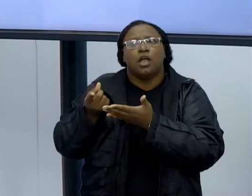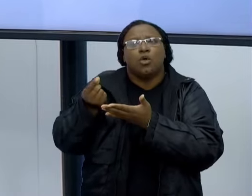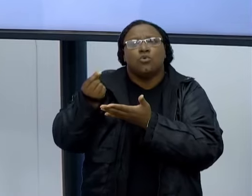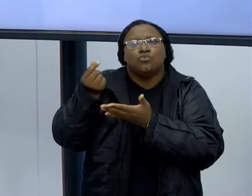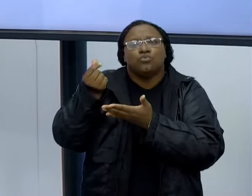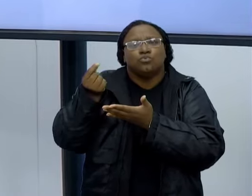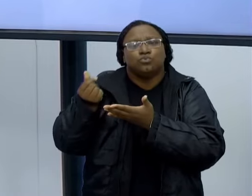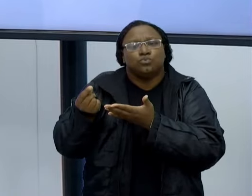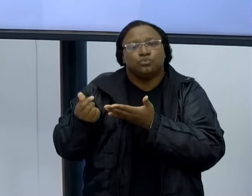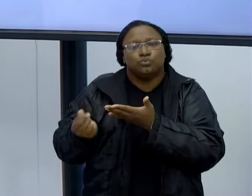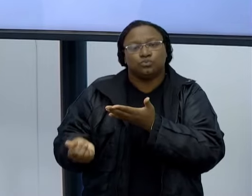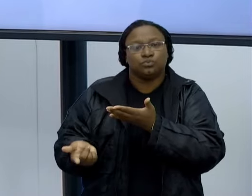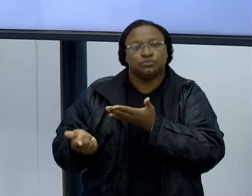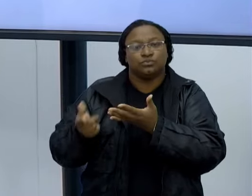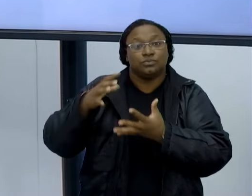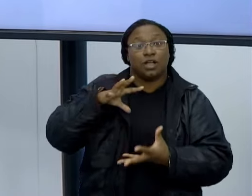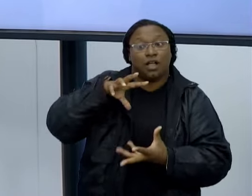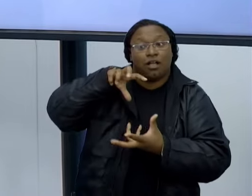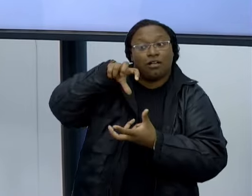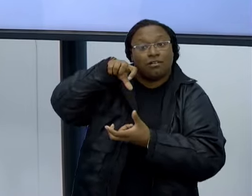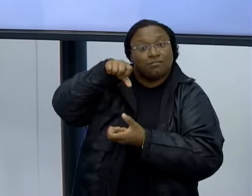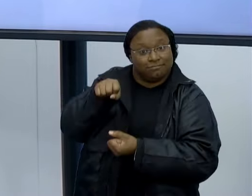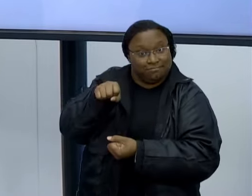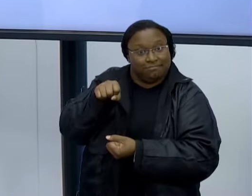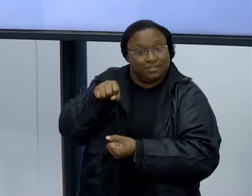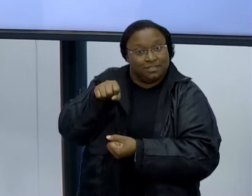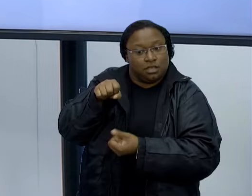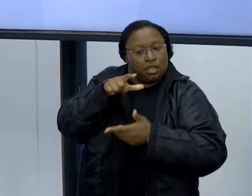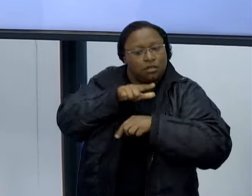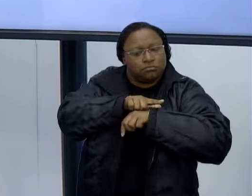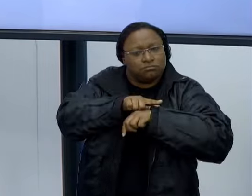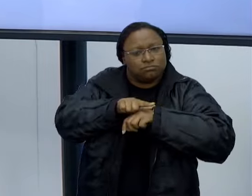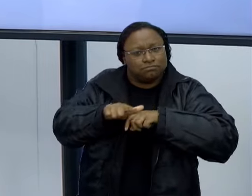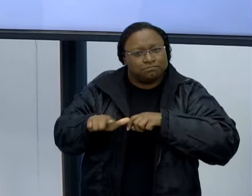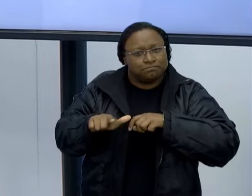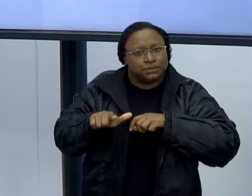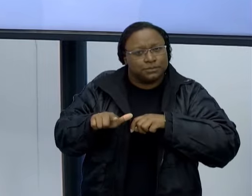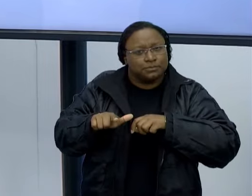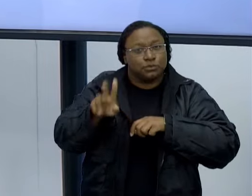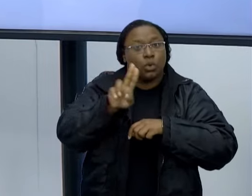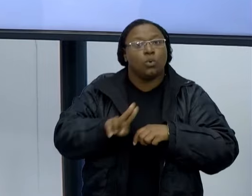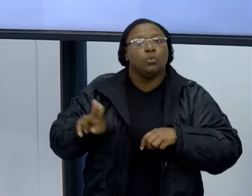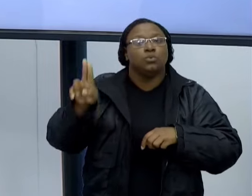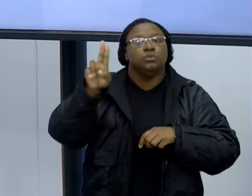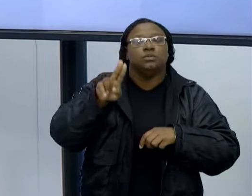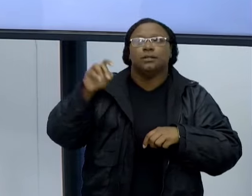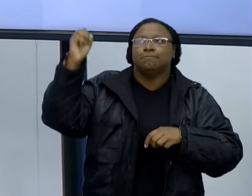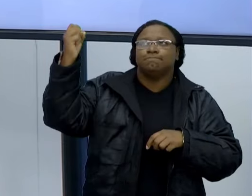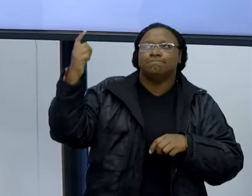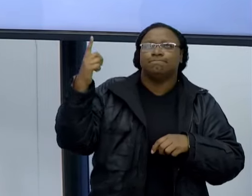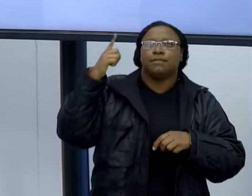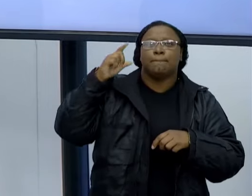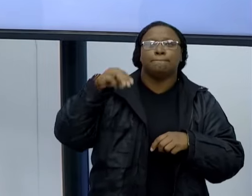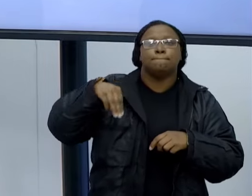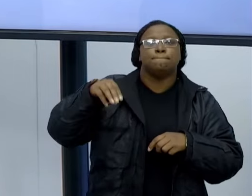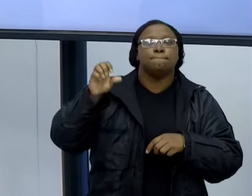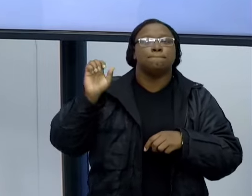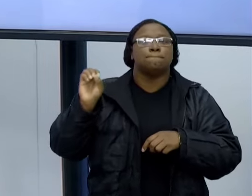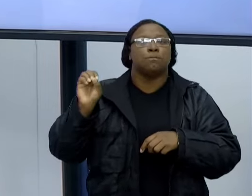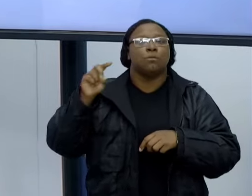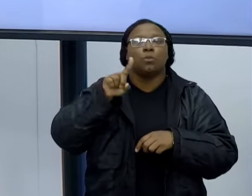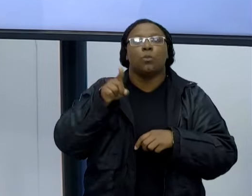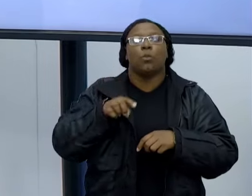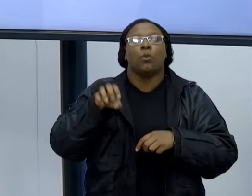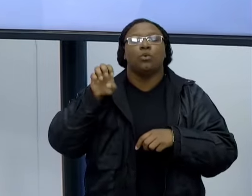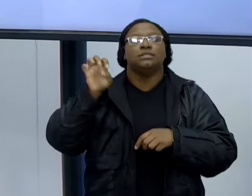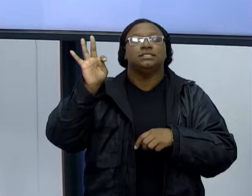Energia sustentável, energia limpa, aí usando as lâmpadas de Moser para iluminação. Fazer uma comparação.